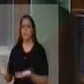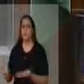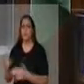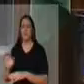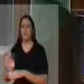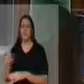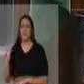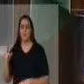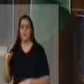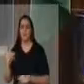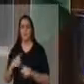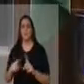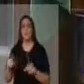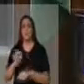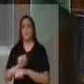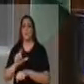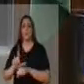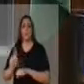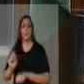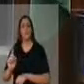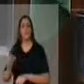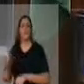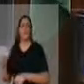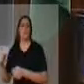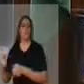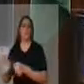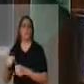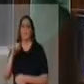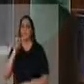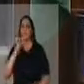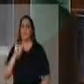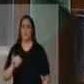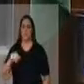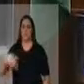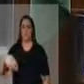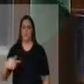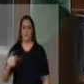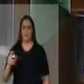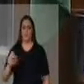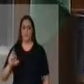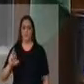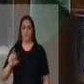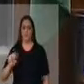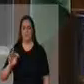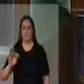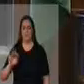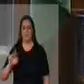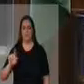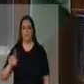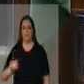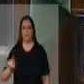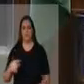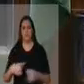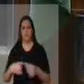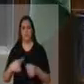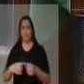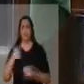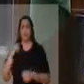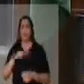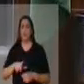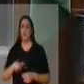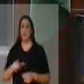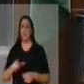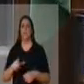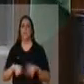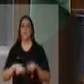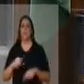a outra cidade. Imperatriz, por exemplo, foi incorporado recursos para a alta complexidade da oncologia